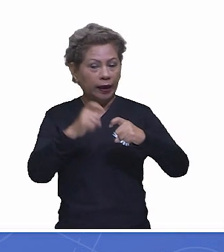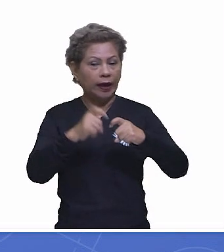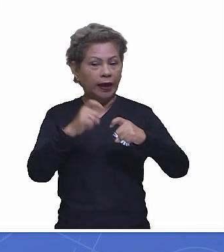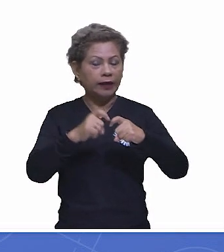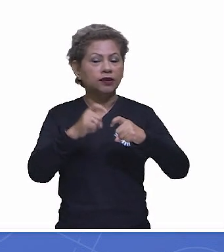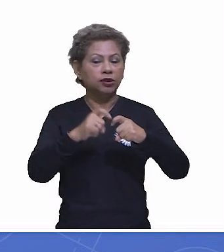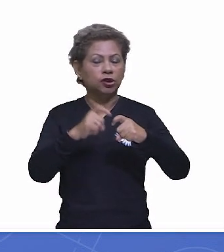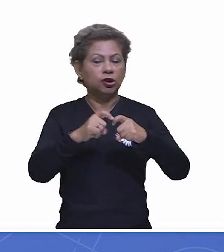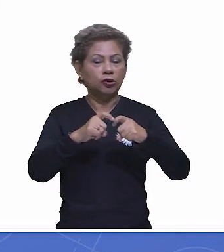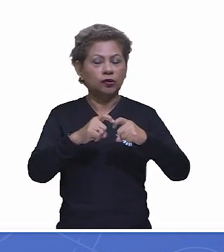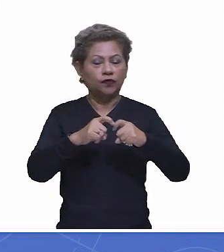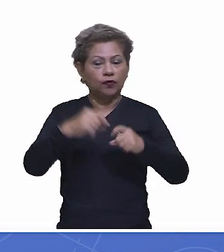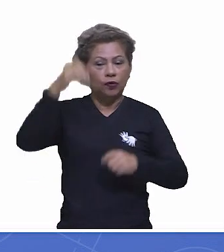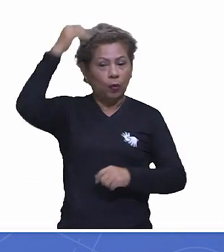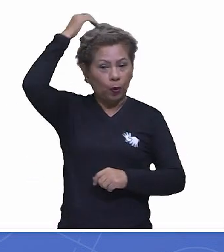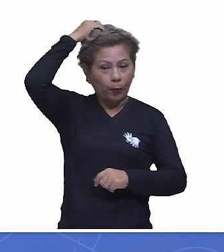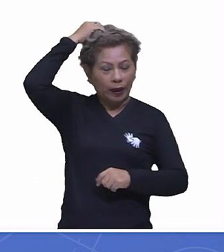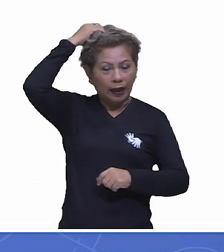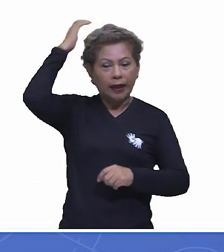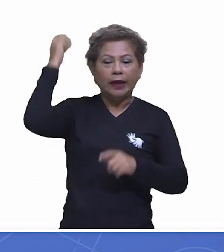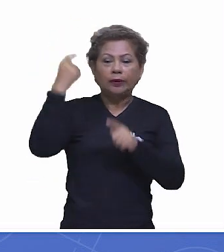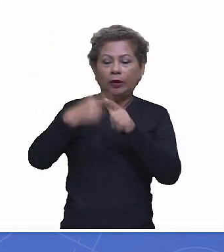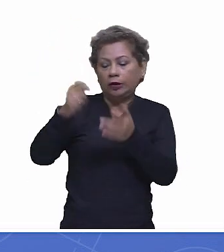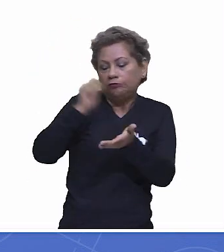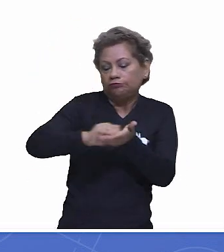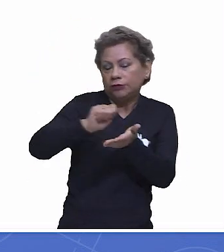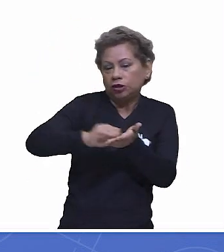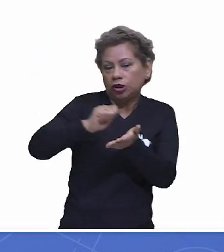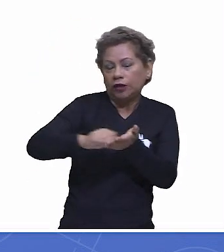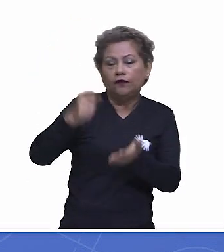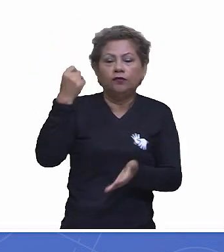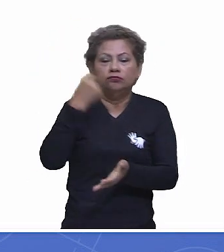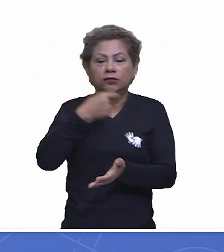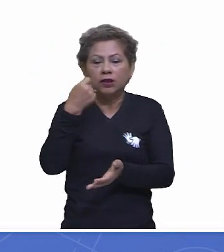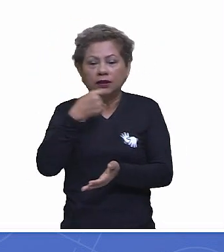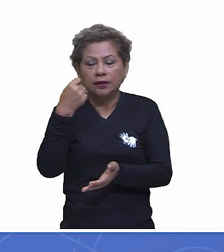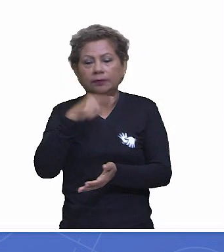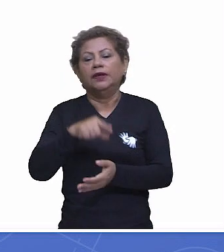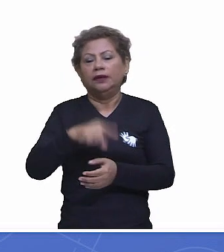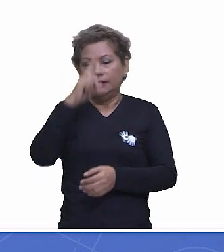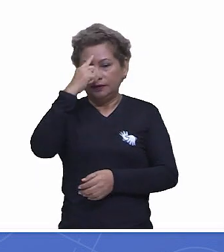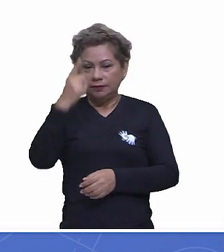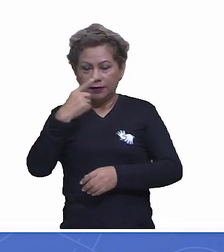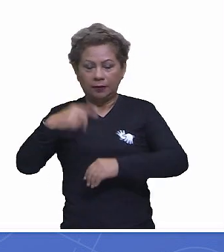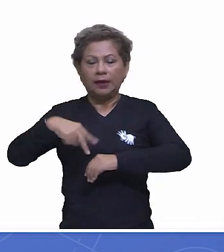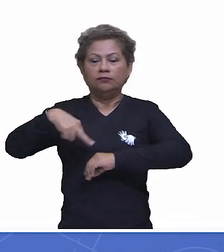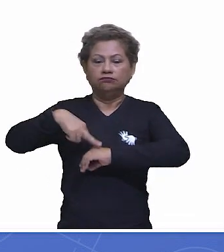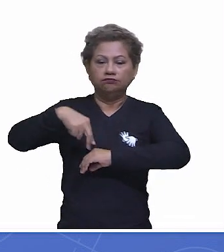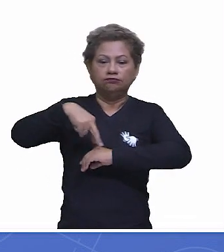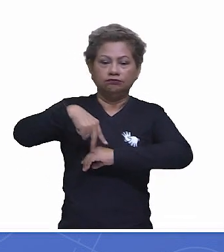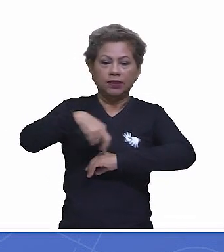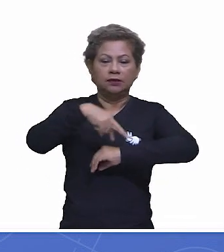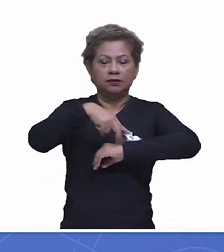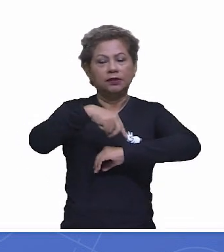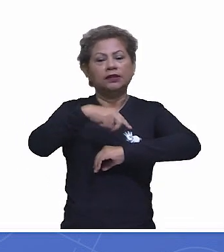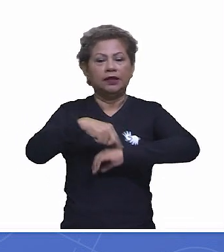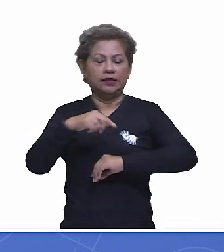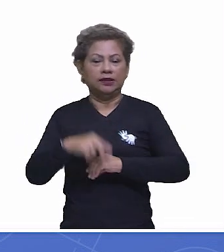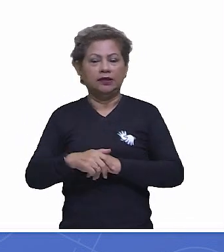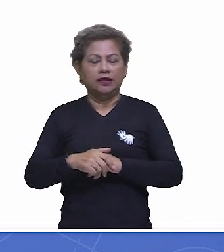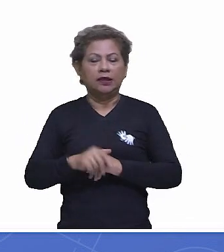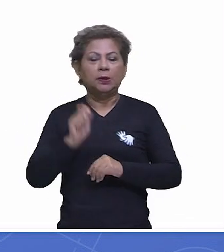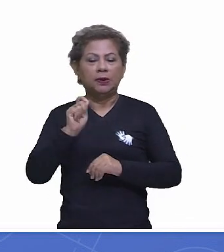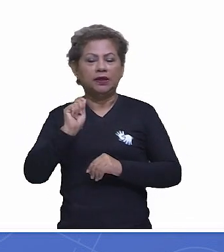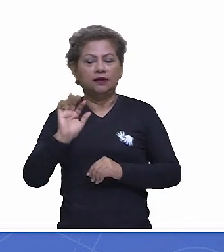homicídio culposo aqui, tá? De forma involuntária. And sentenced to 4 years in prison. Então nós temos